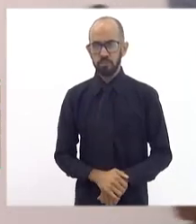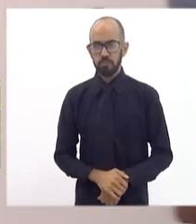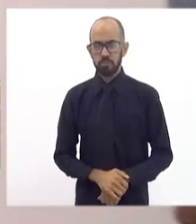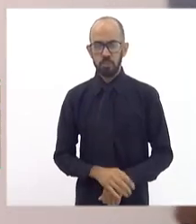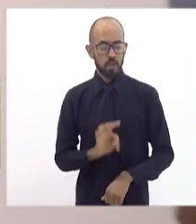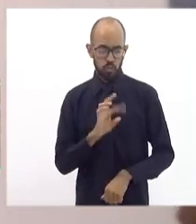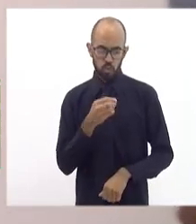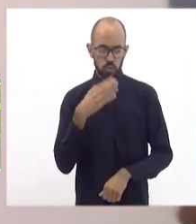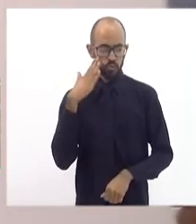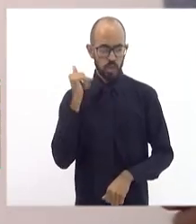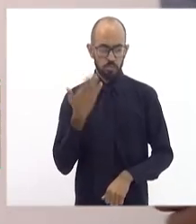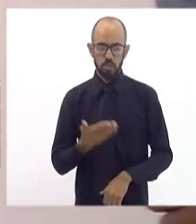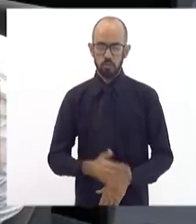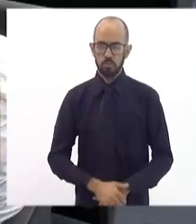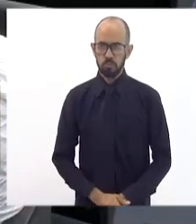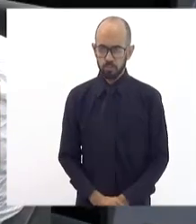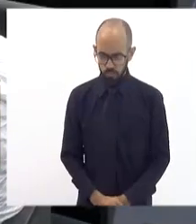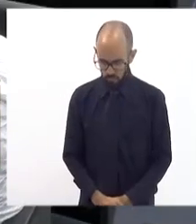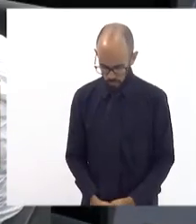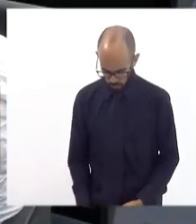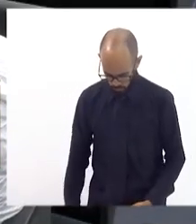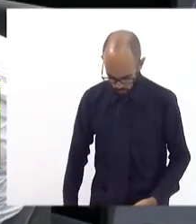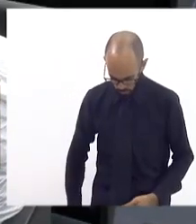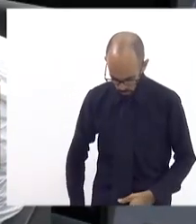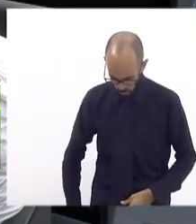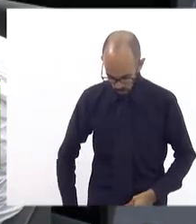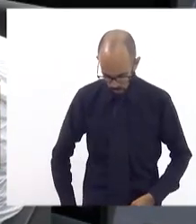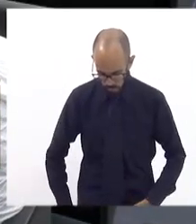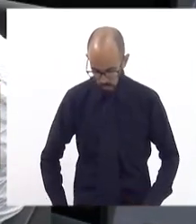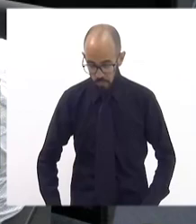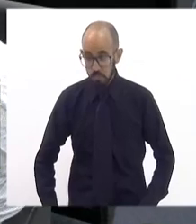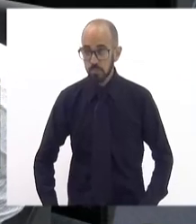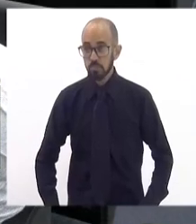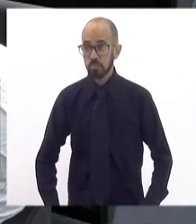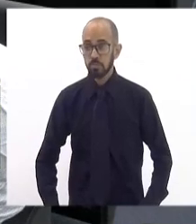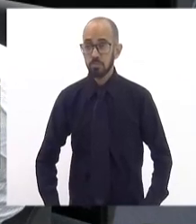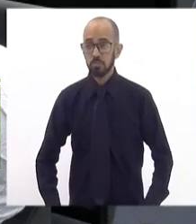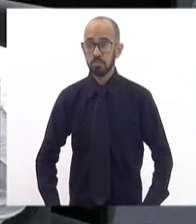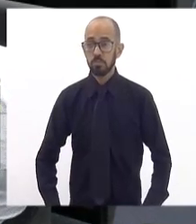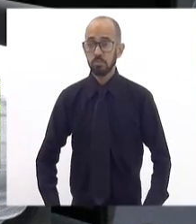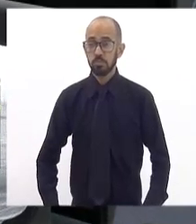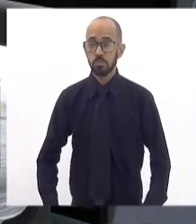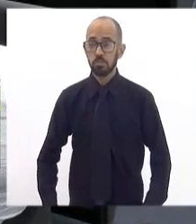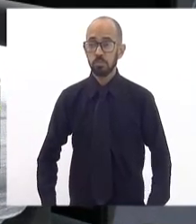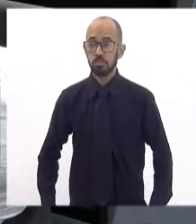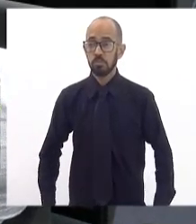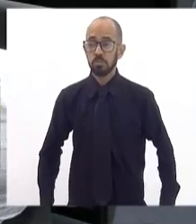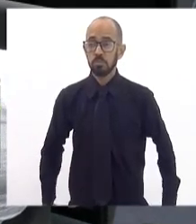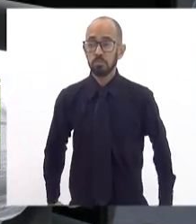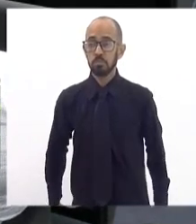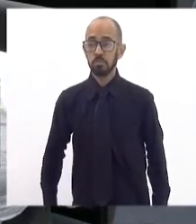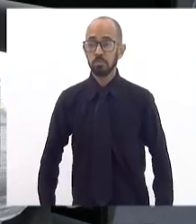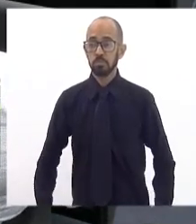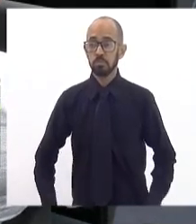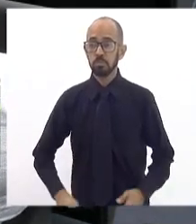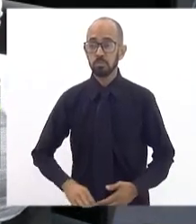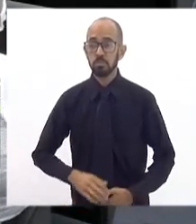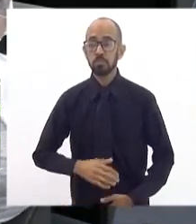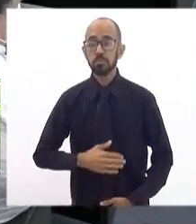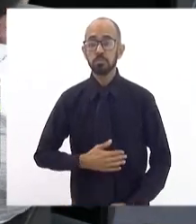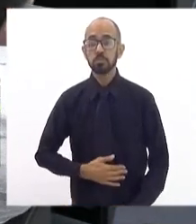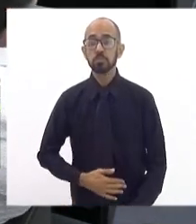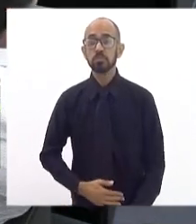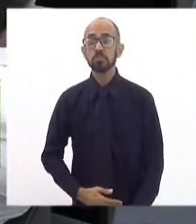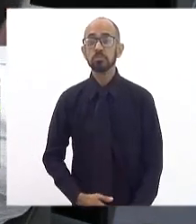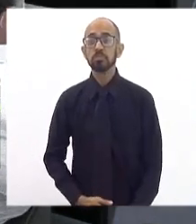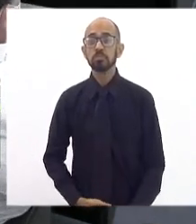né se você quer falar agora eu esqueci de falar para você que tem um trouxa sei muito número não